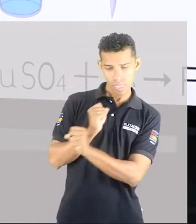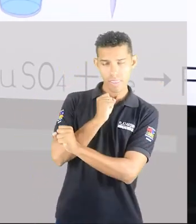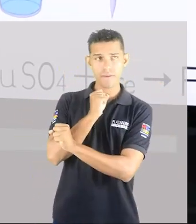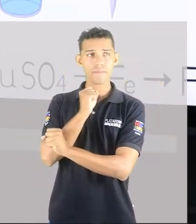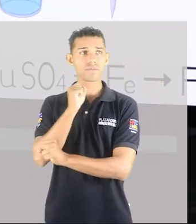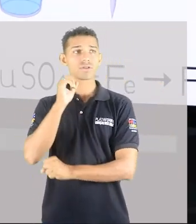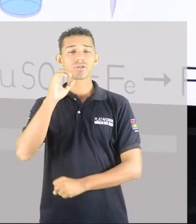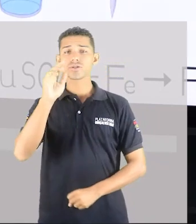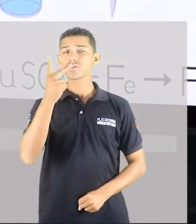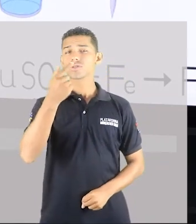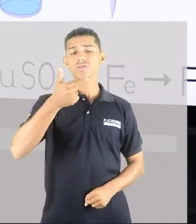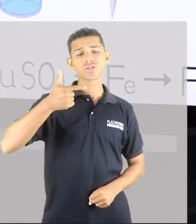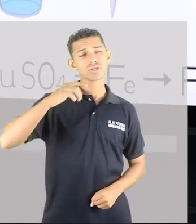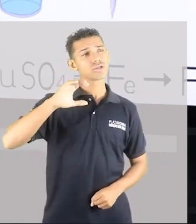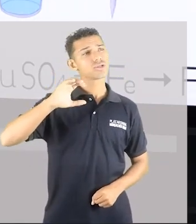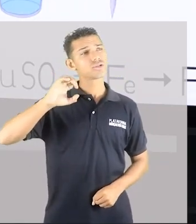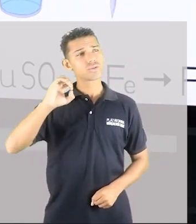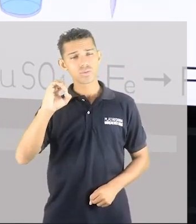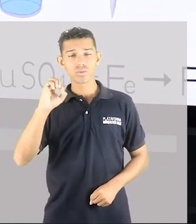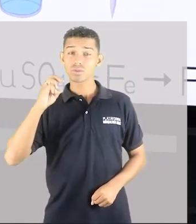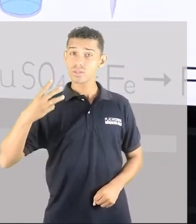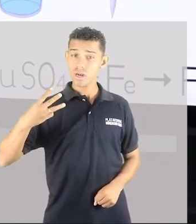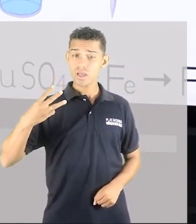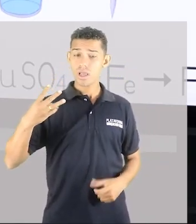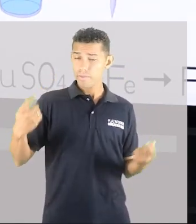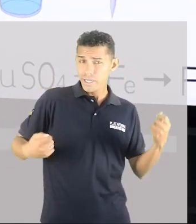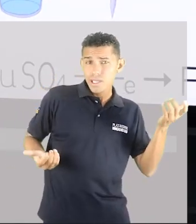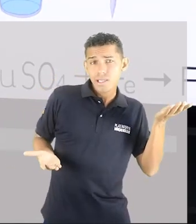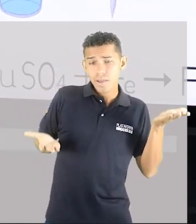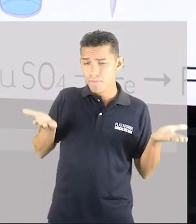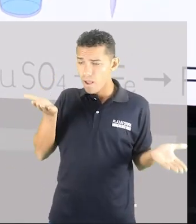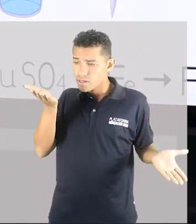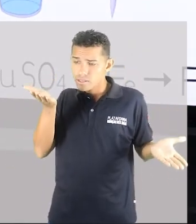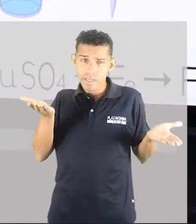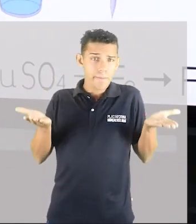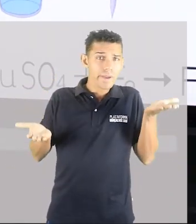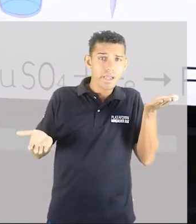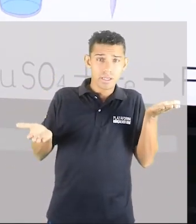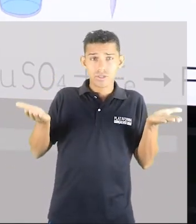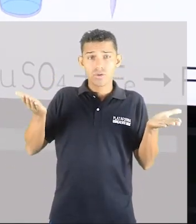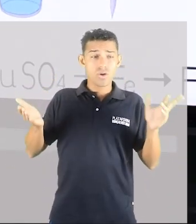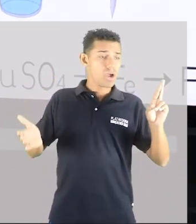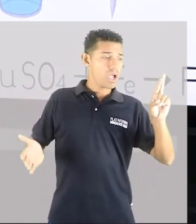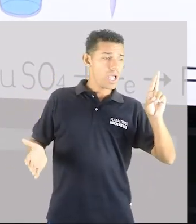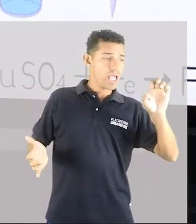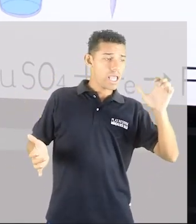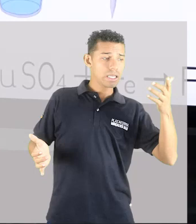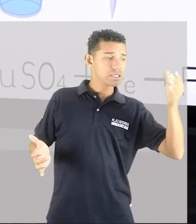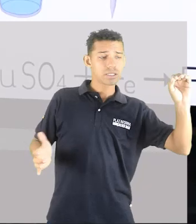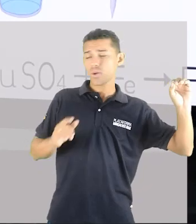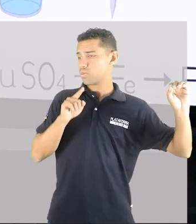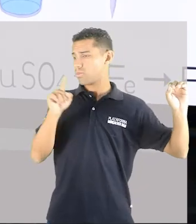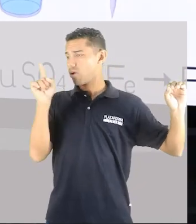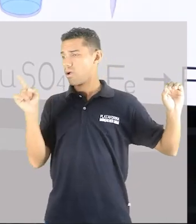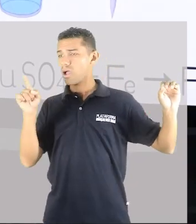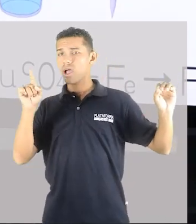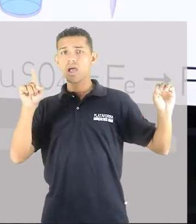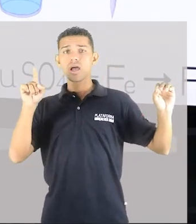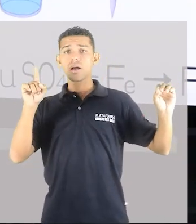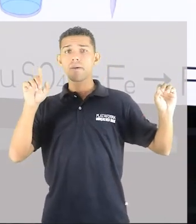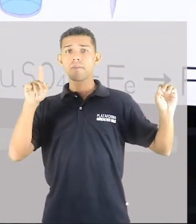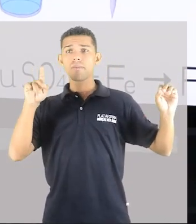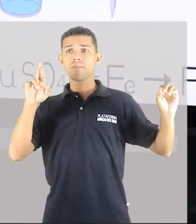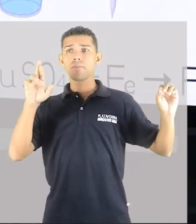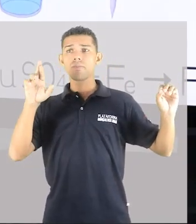balanceamento. Gente, resumindo, toda equação química tem que ter balanceamento. Porque assim, os átomos que tem de um lado tem que ter do outro. Uma reação